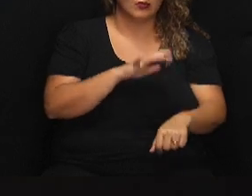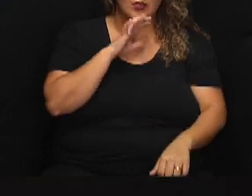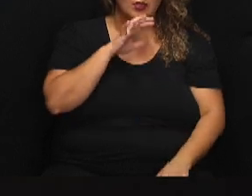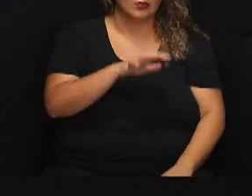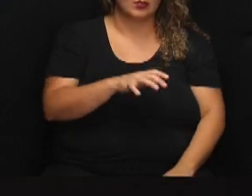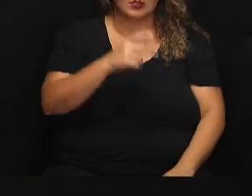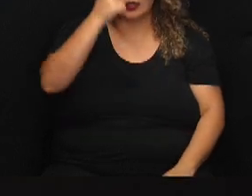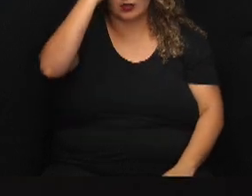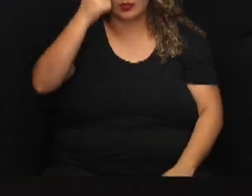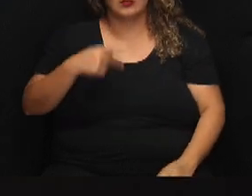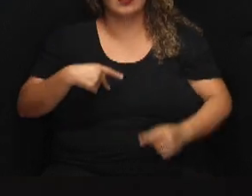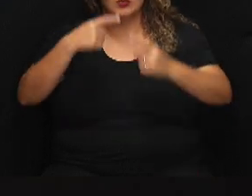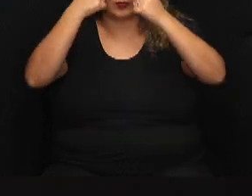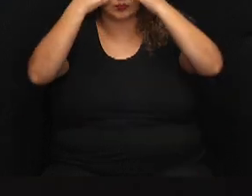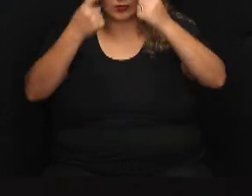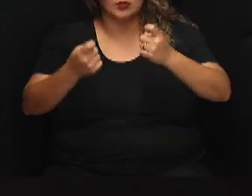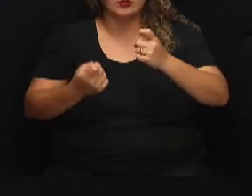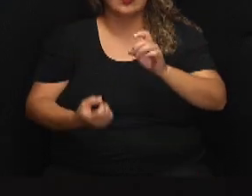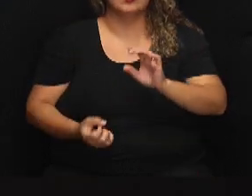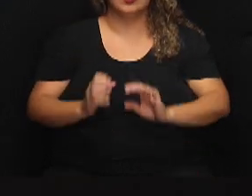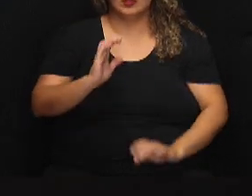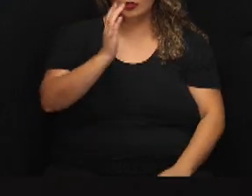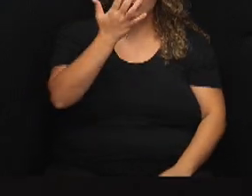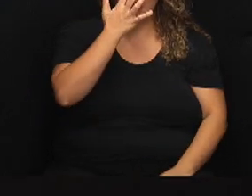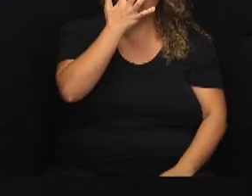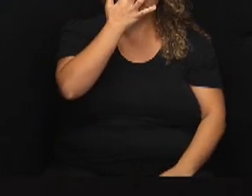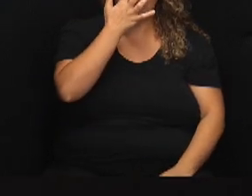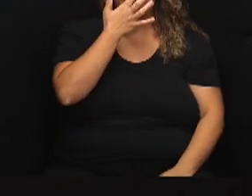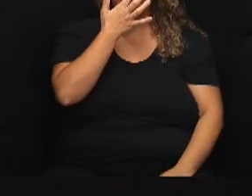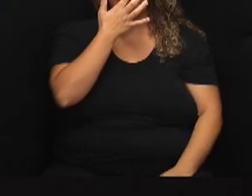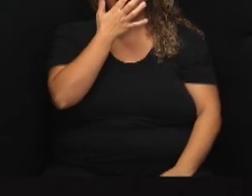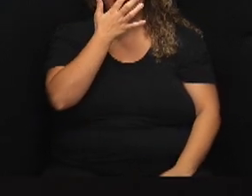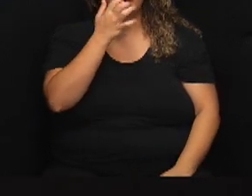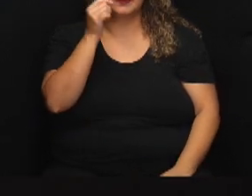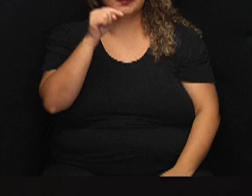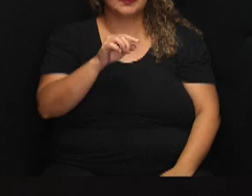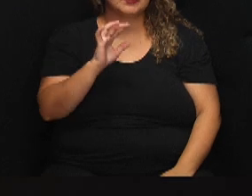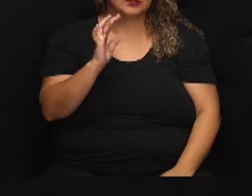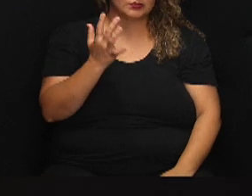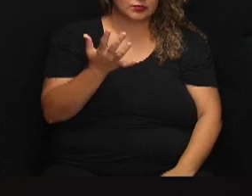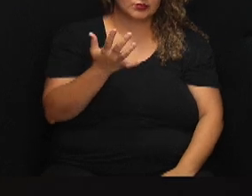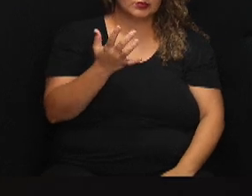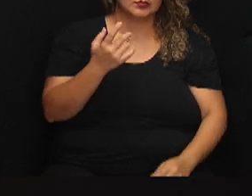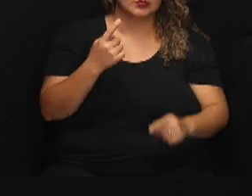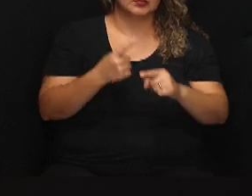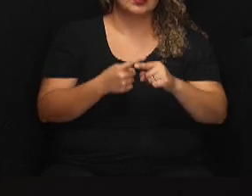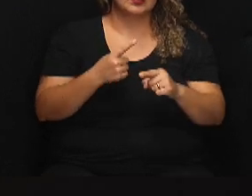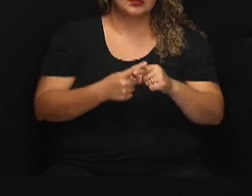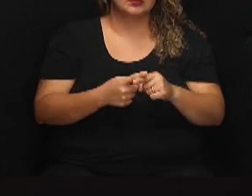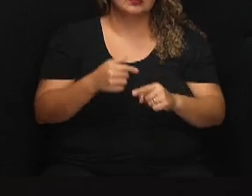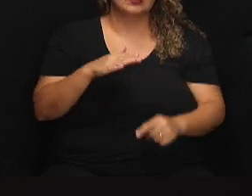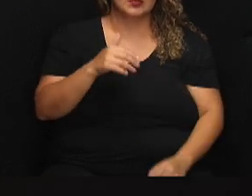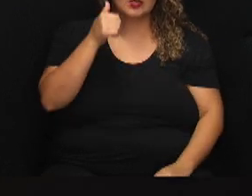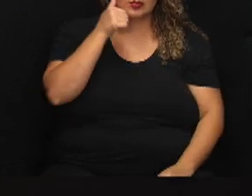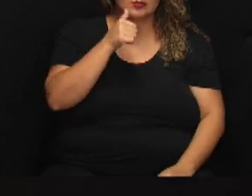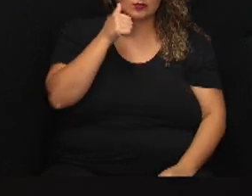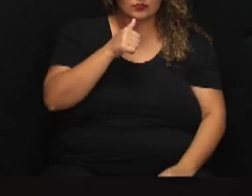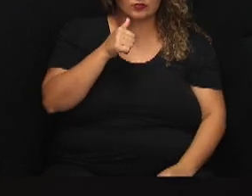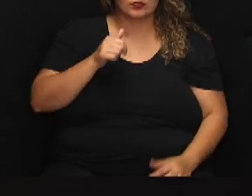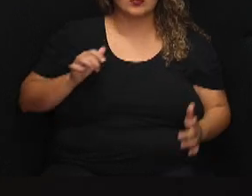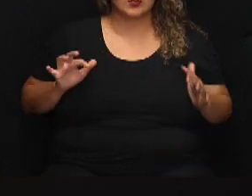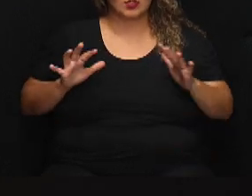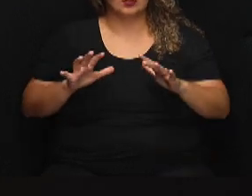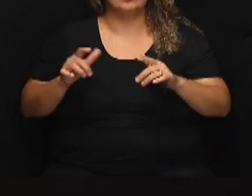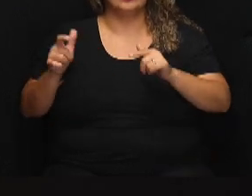própria violência sendo implementada, e isso acontece porque mais mulheres estão ocupando o